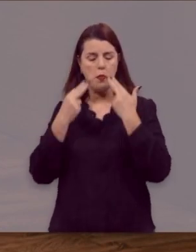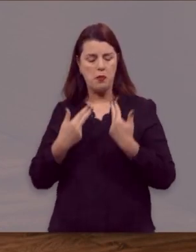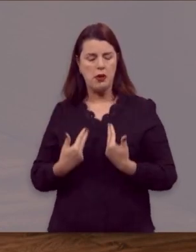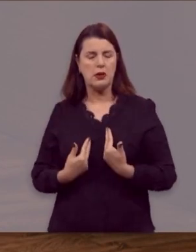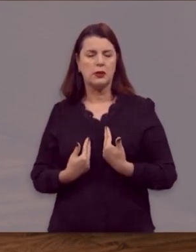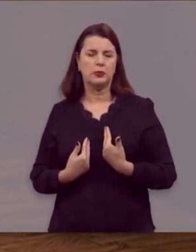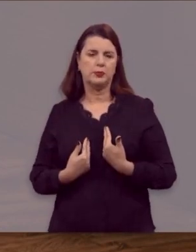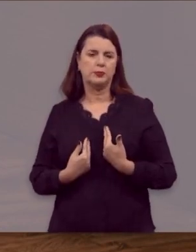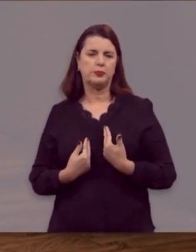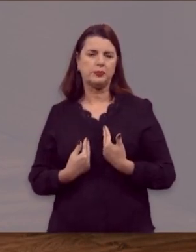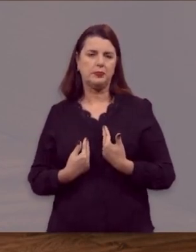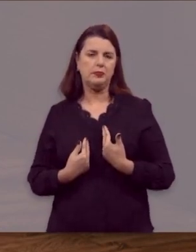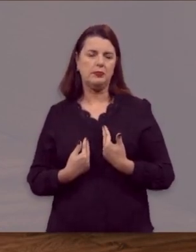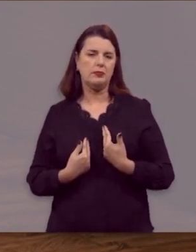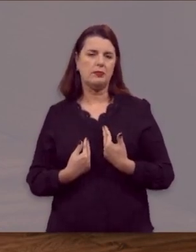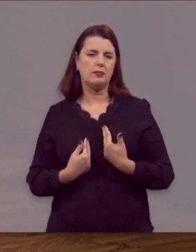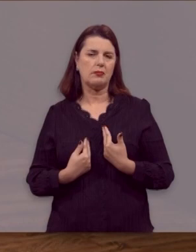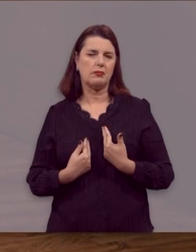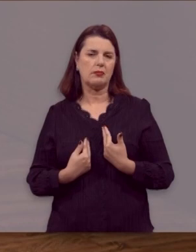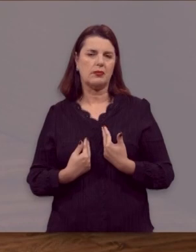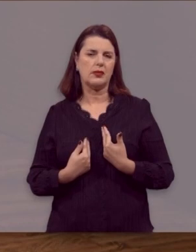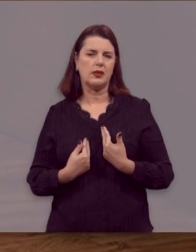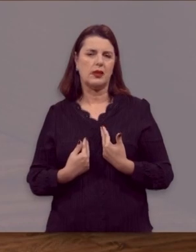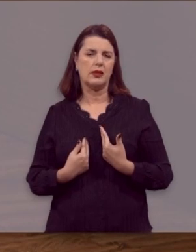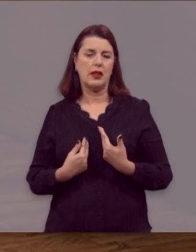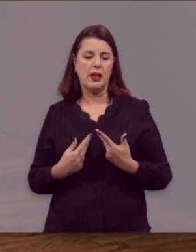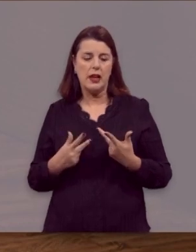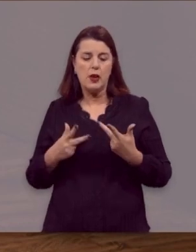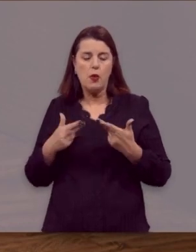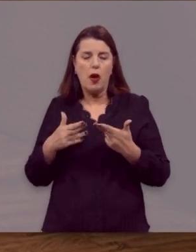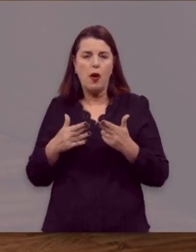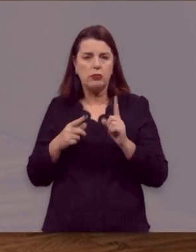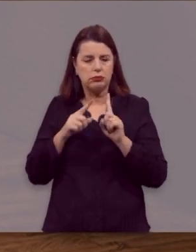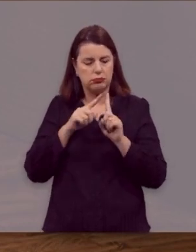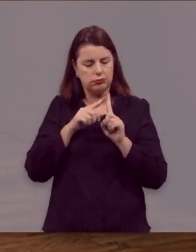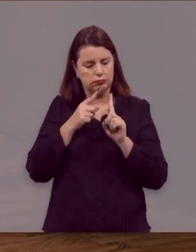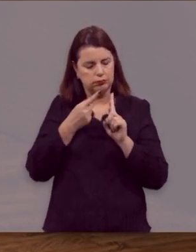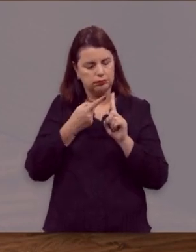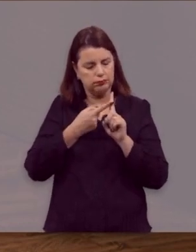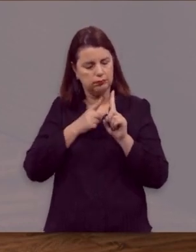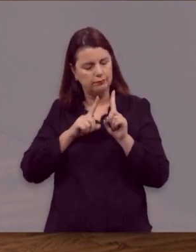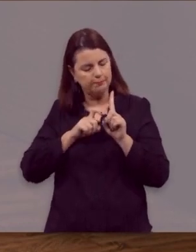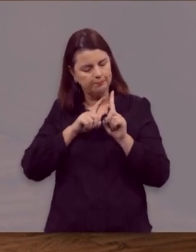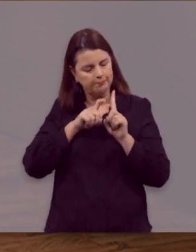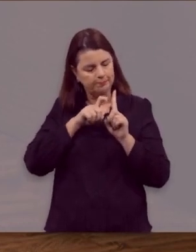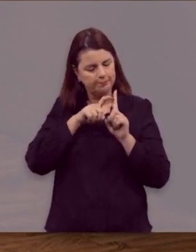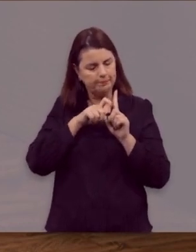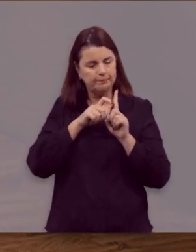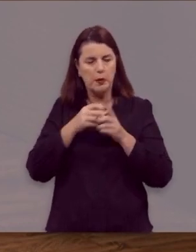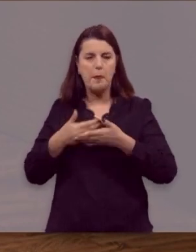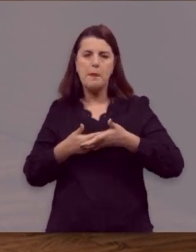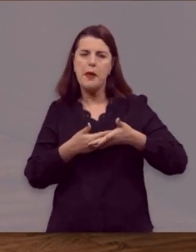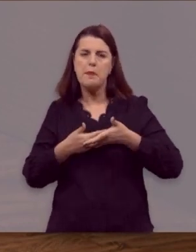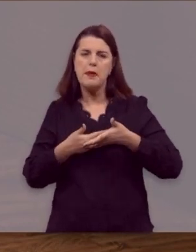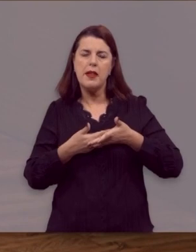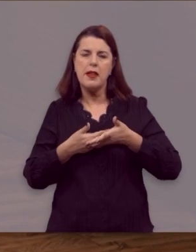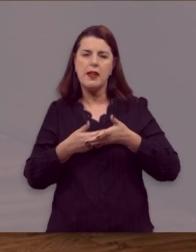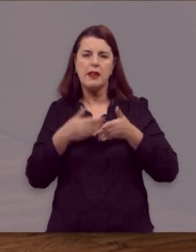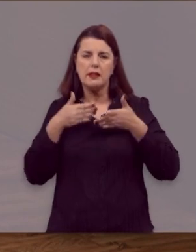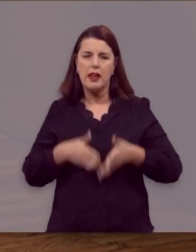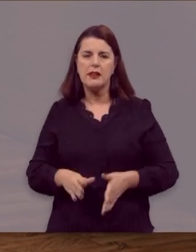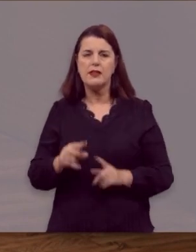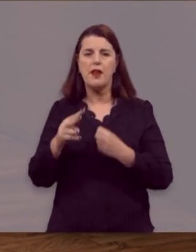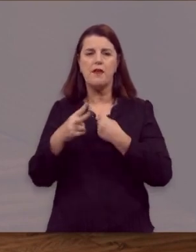imanente. E a ponto de se tornar um zigoto, um embrião, um feto, um bebê que nasceu